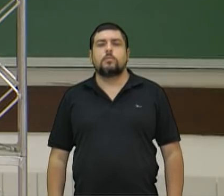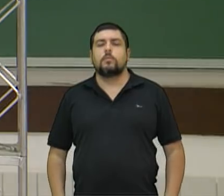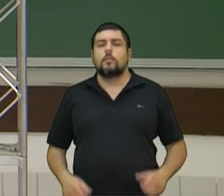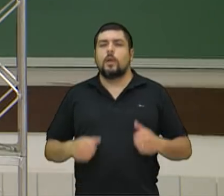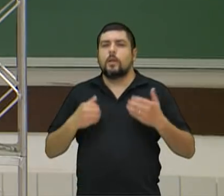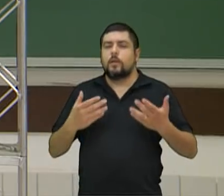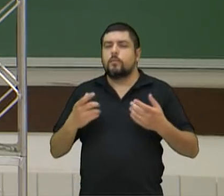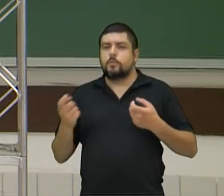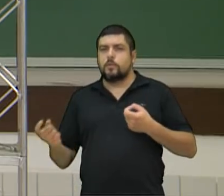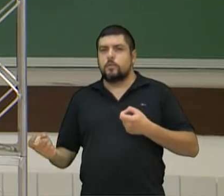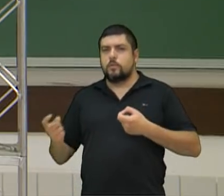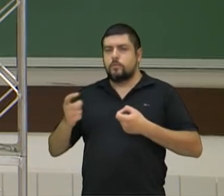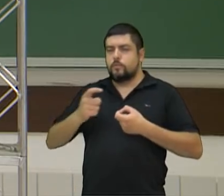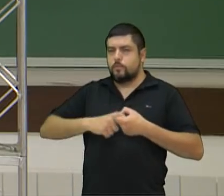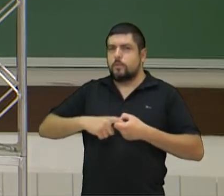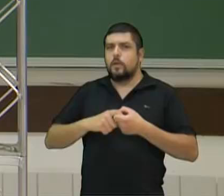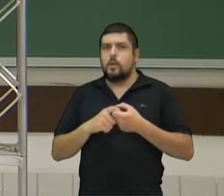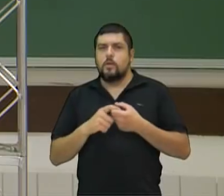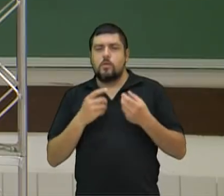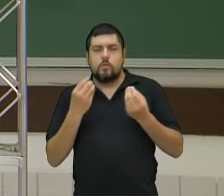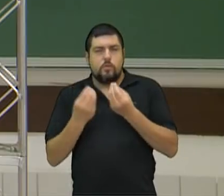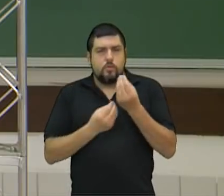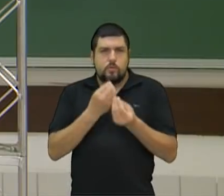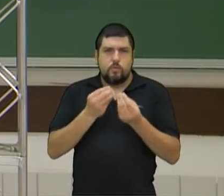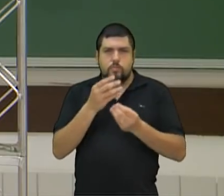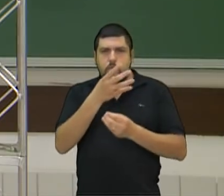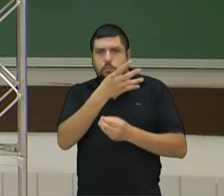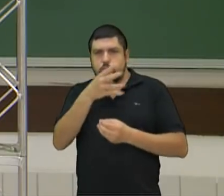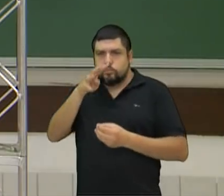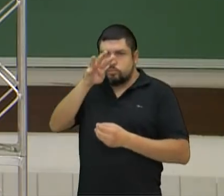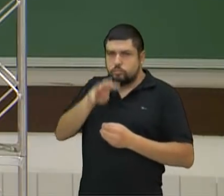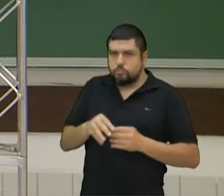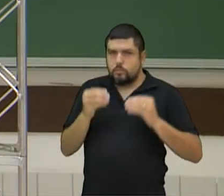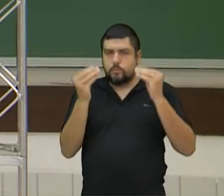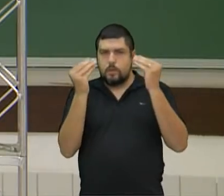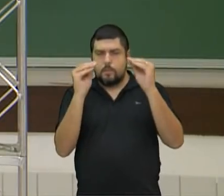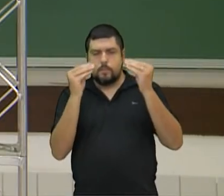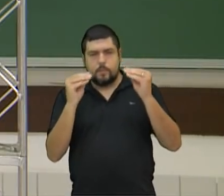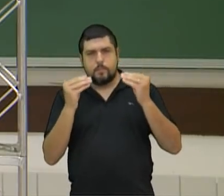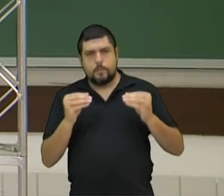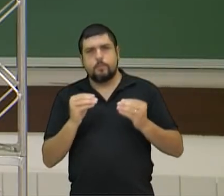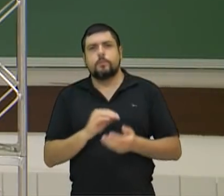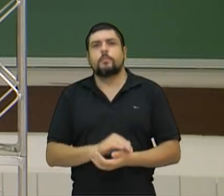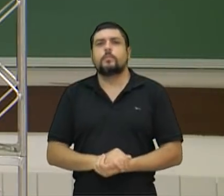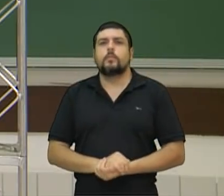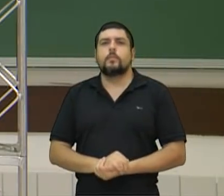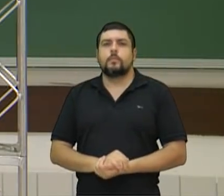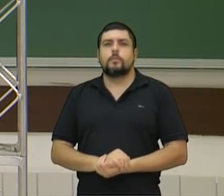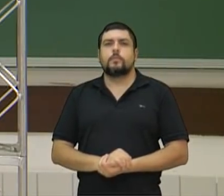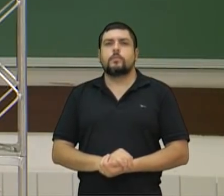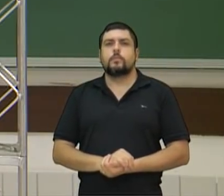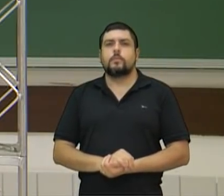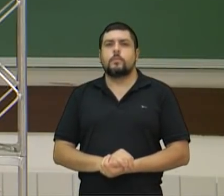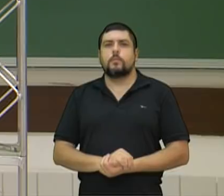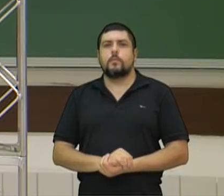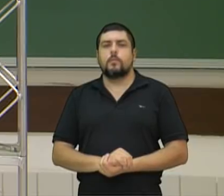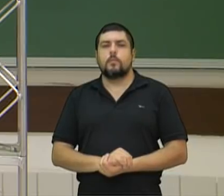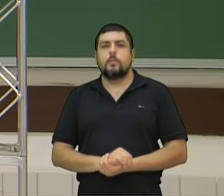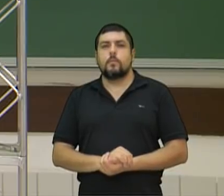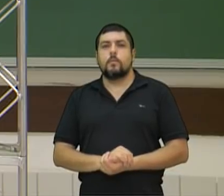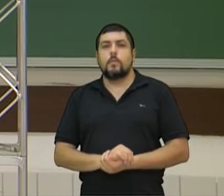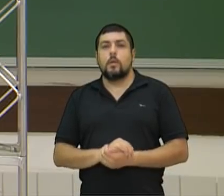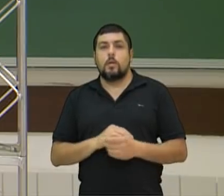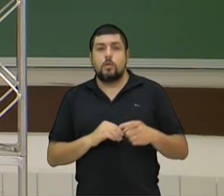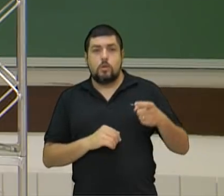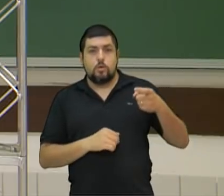Estamos de volta, vamos aqui juntos preencher a tabela então, tá? Vamos lá. Bom, para x igual a menos 3, eu